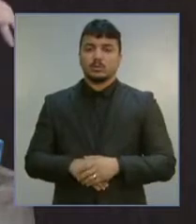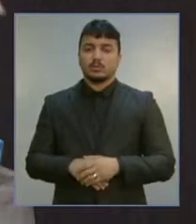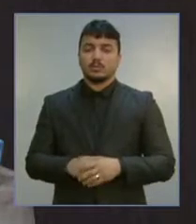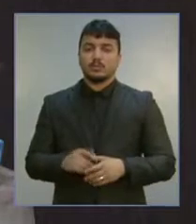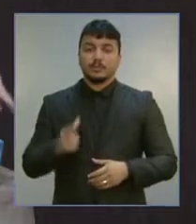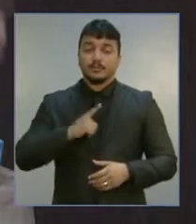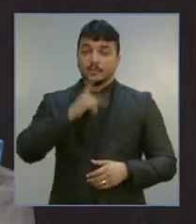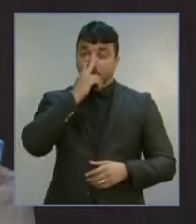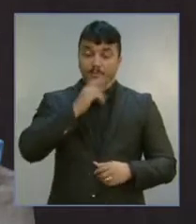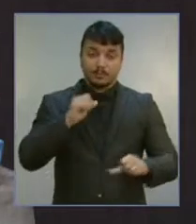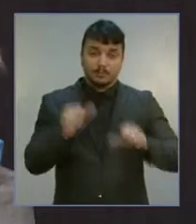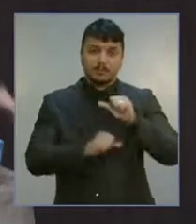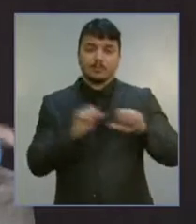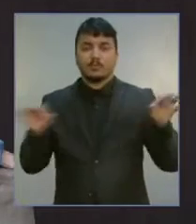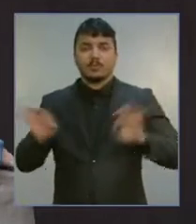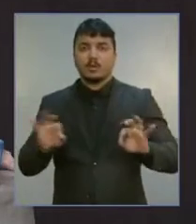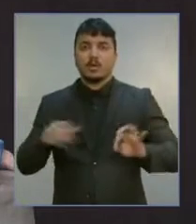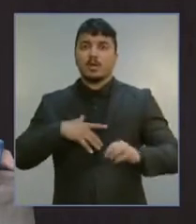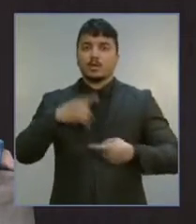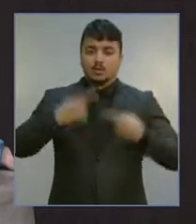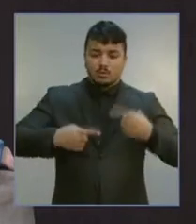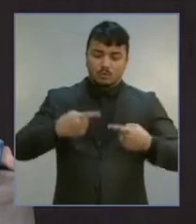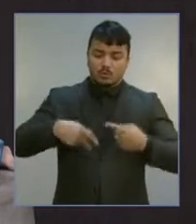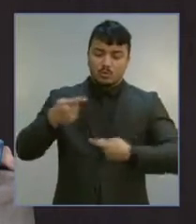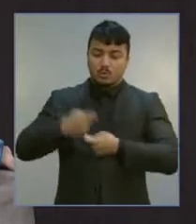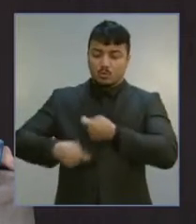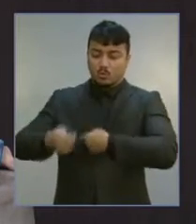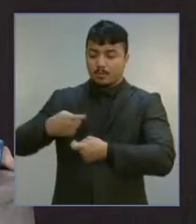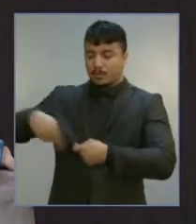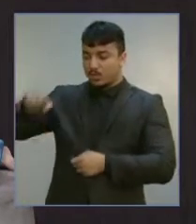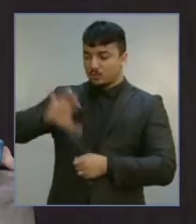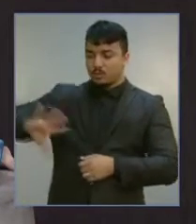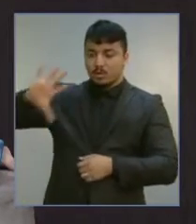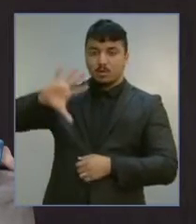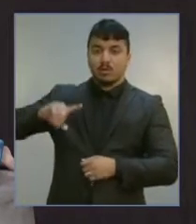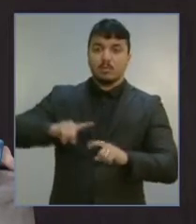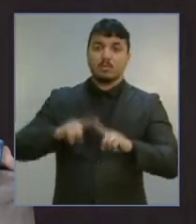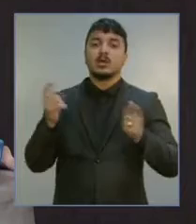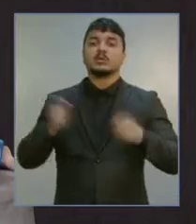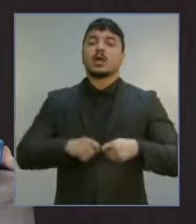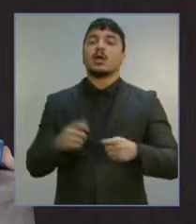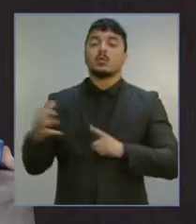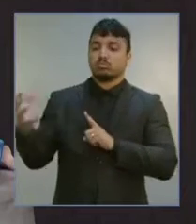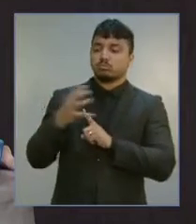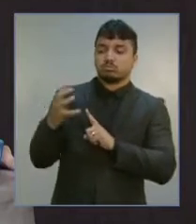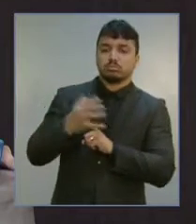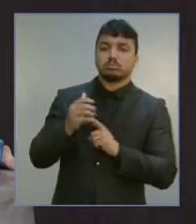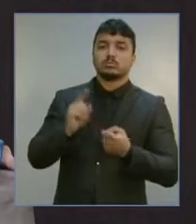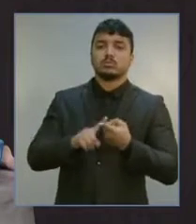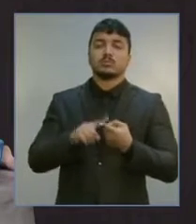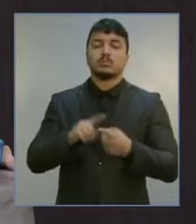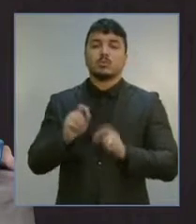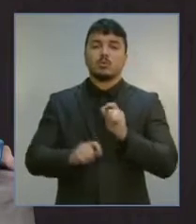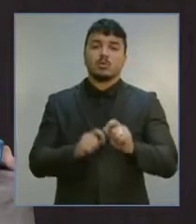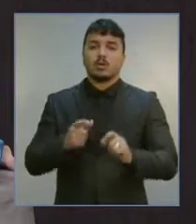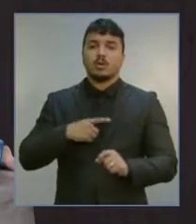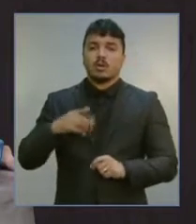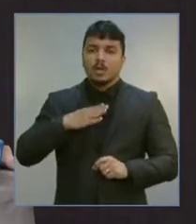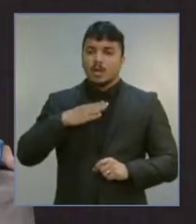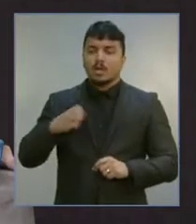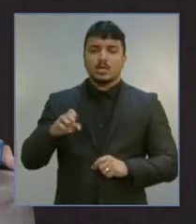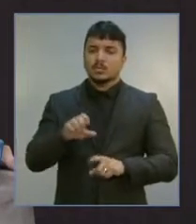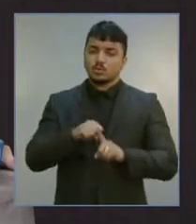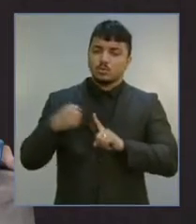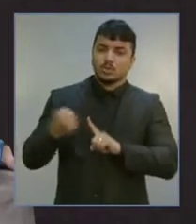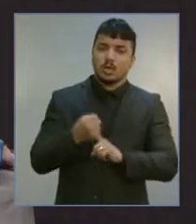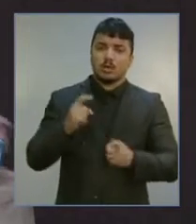pode alterar a política econômica nacional mas ele pode fomentar e deve médica social